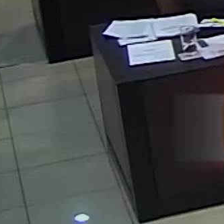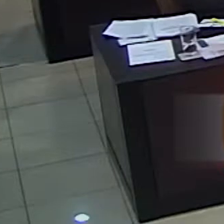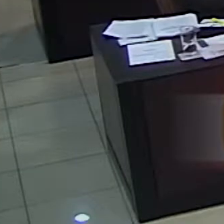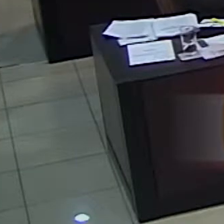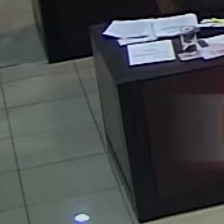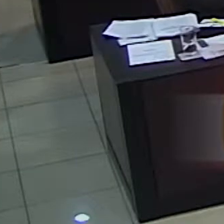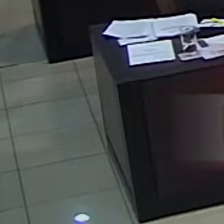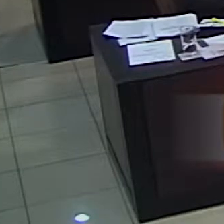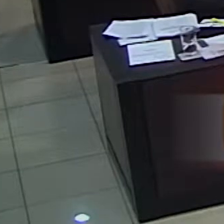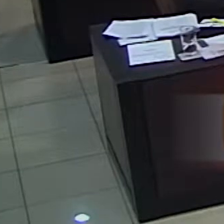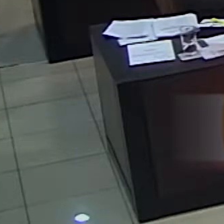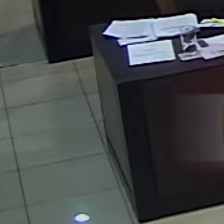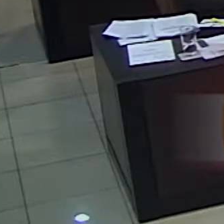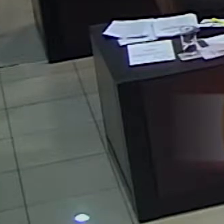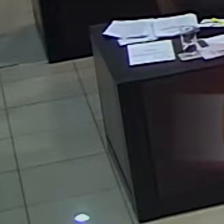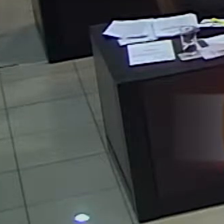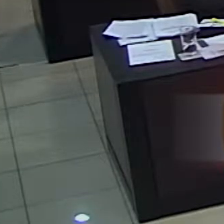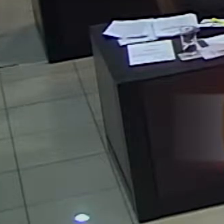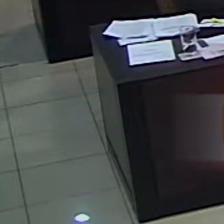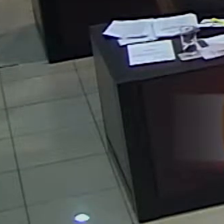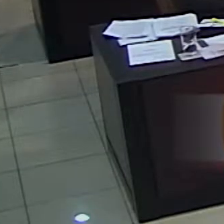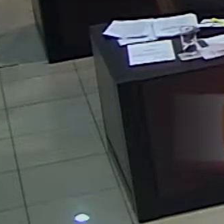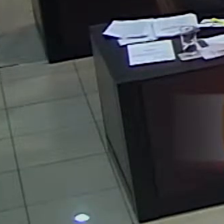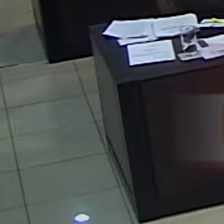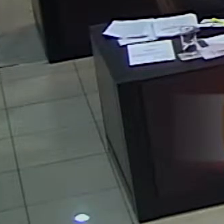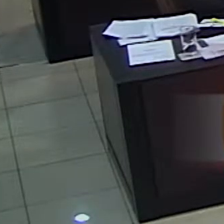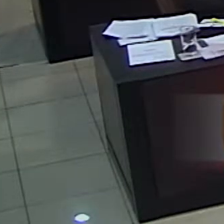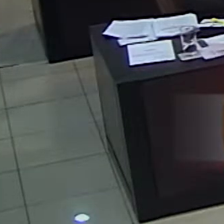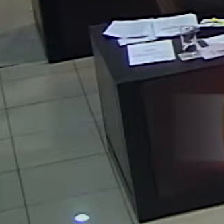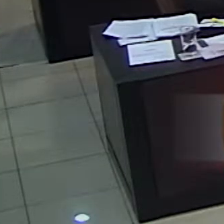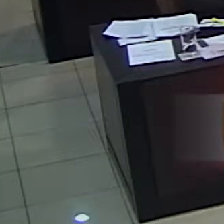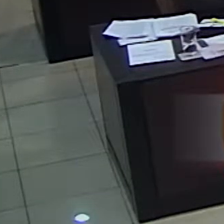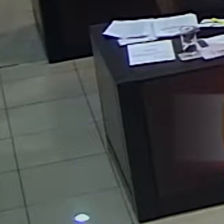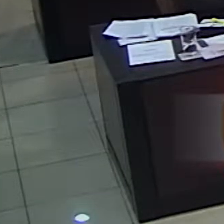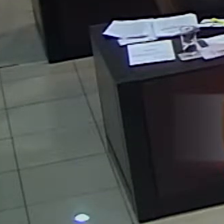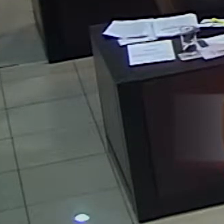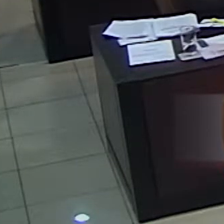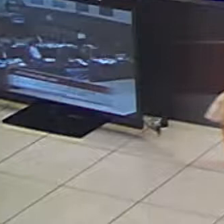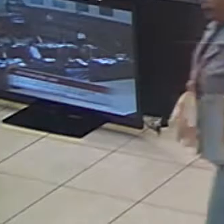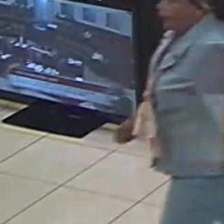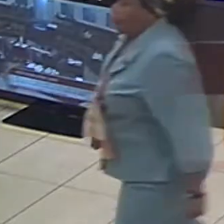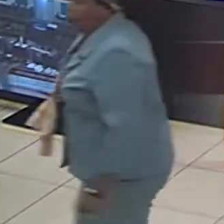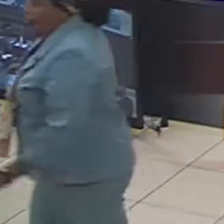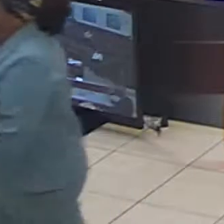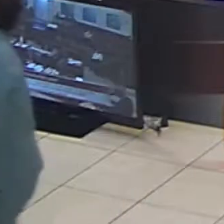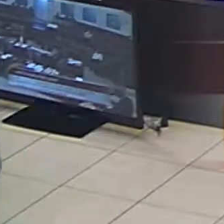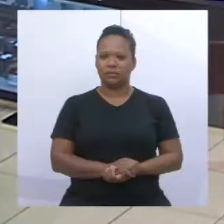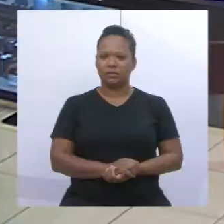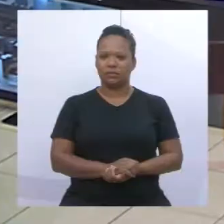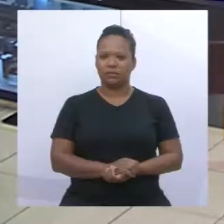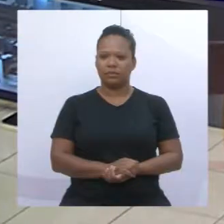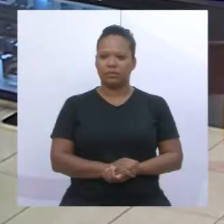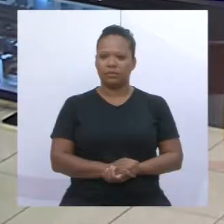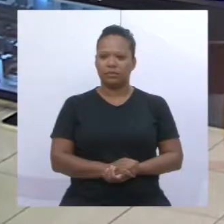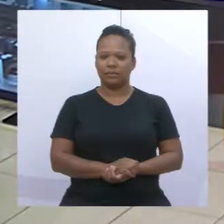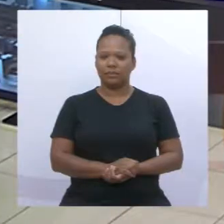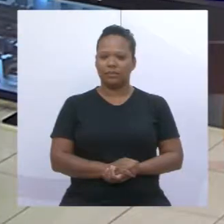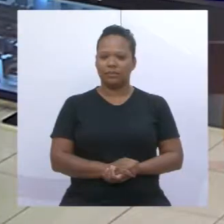Boa noite a todos. Boa noite, senhor presidente. Boa noite, os nobres